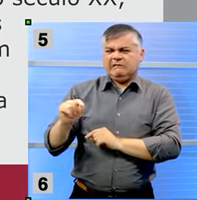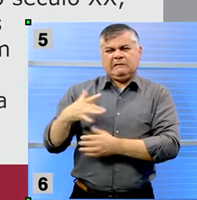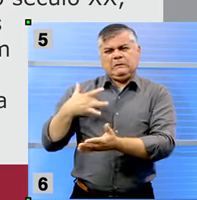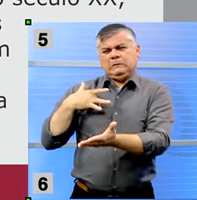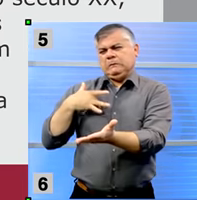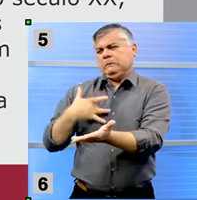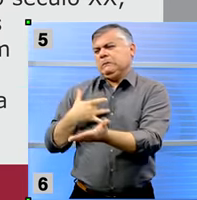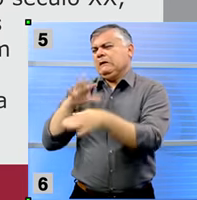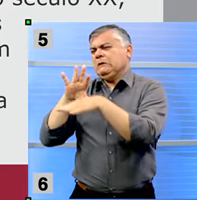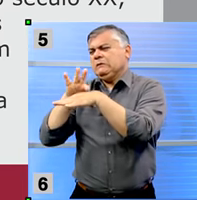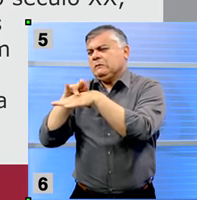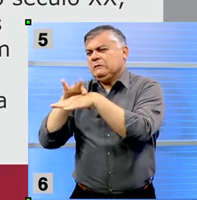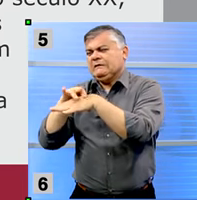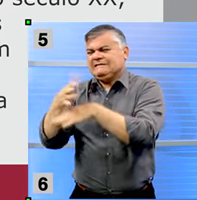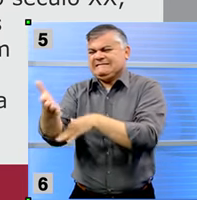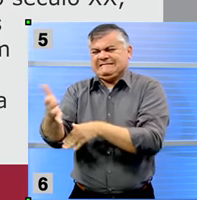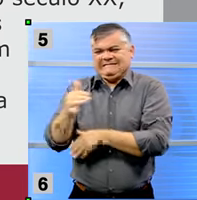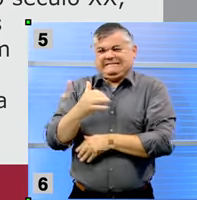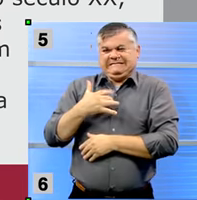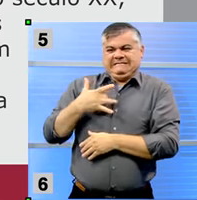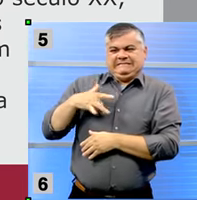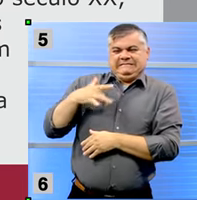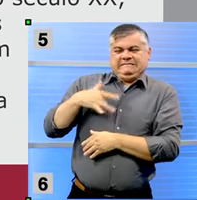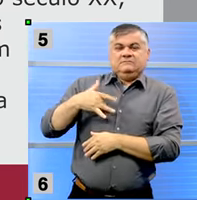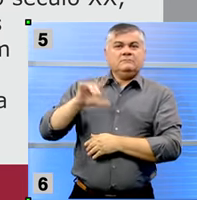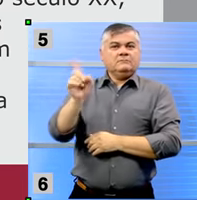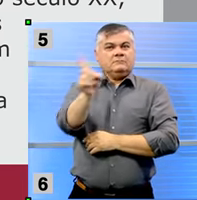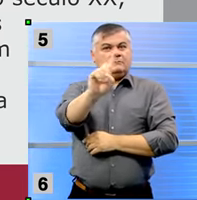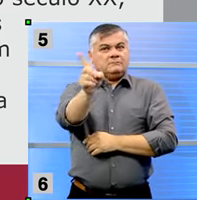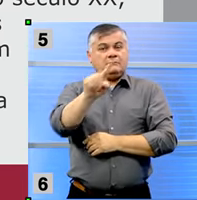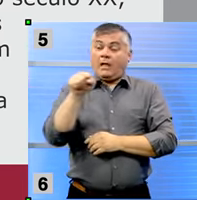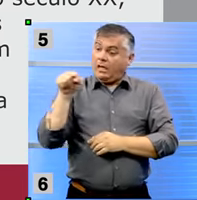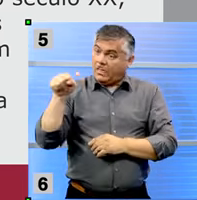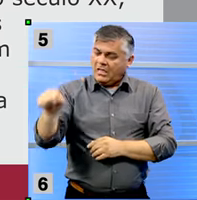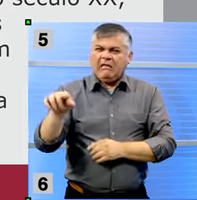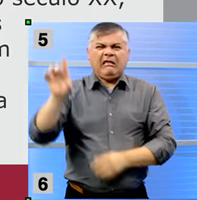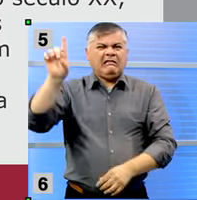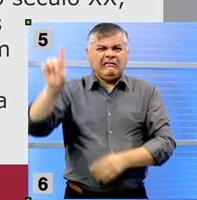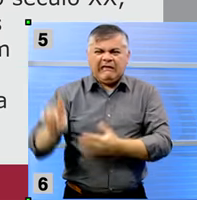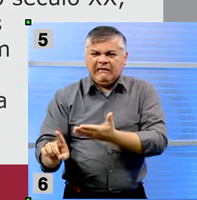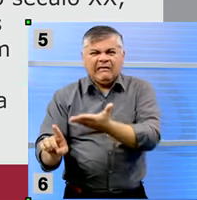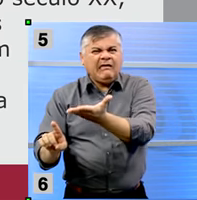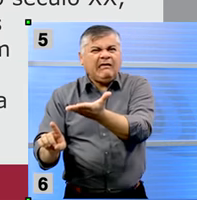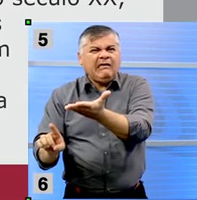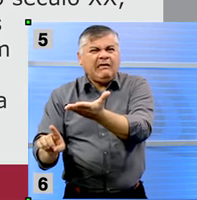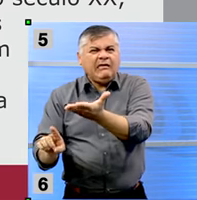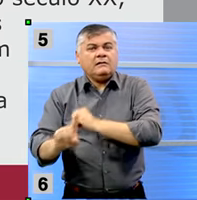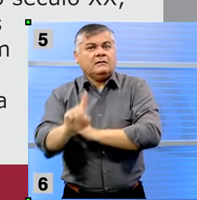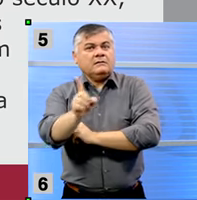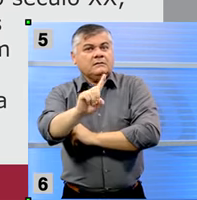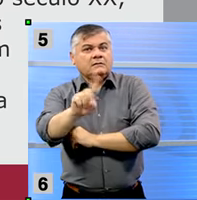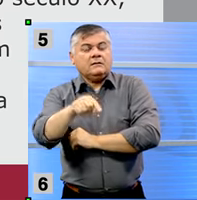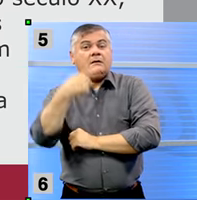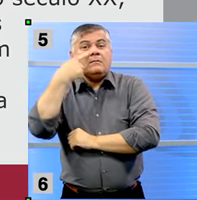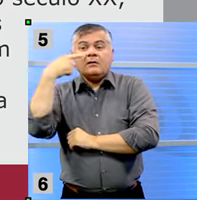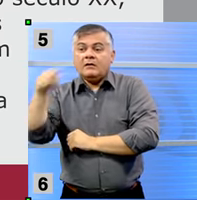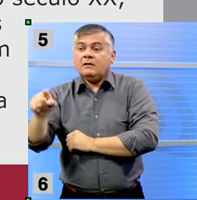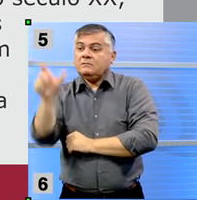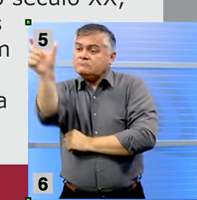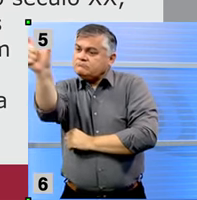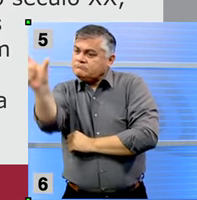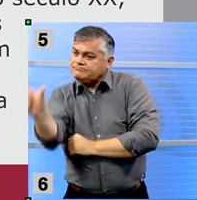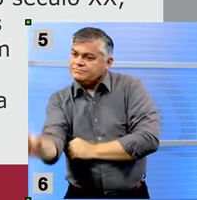de doença, dizendo que essa pessoa é deficiente de fato, mas um olhar antropológico